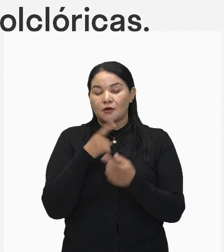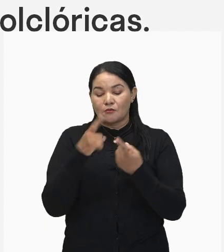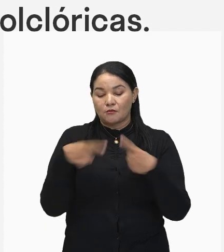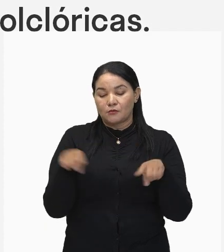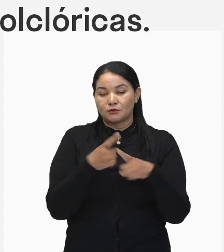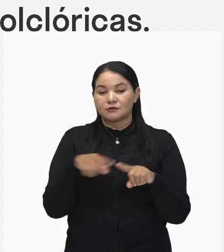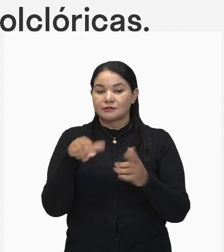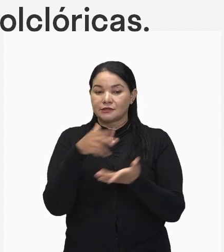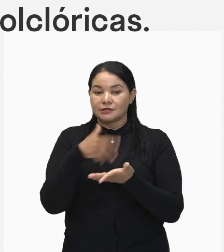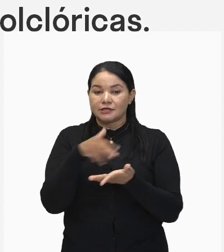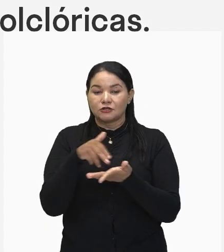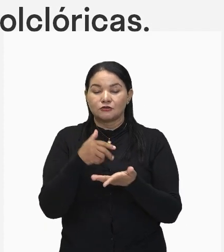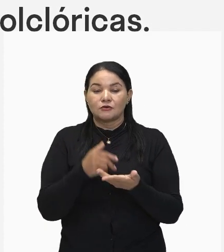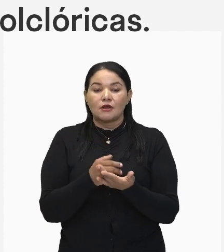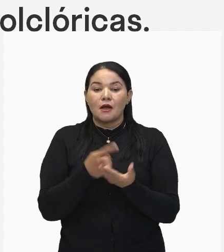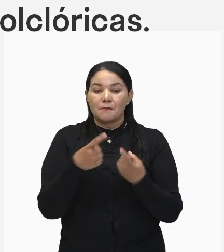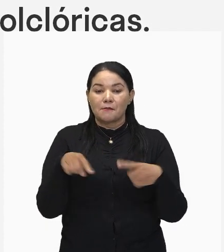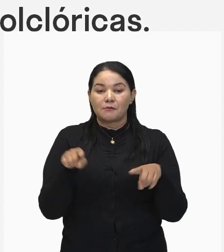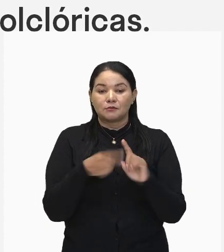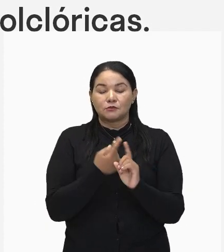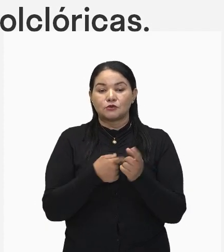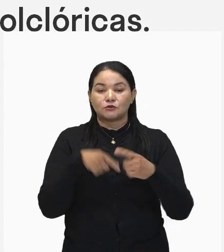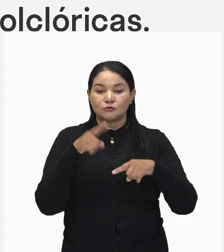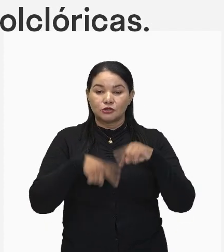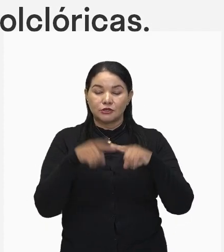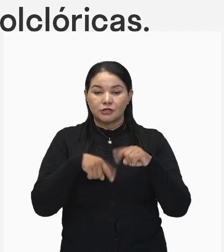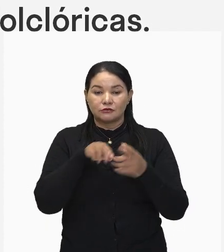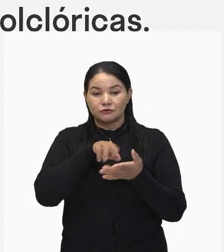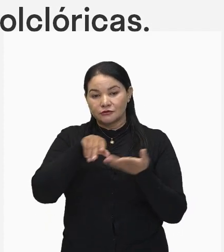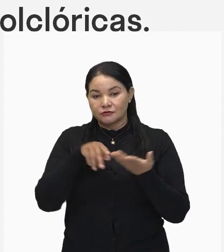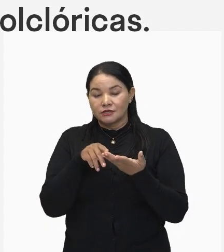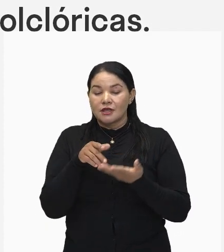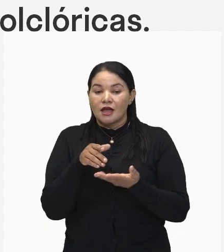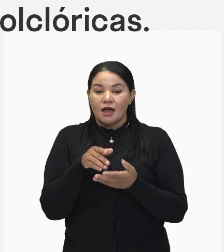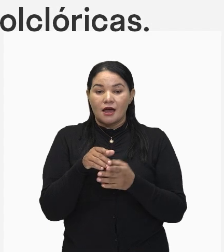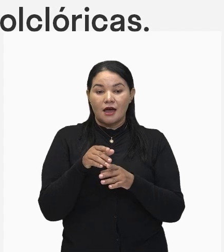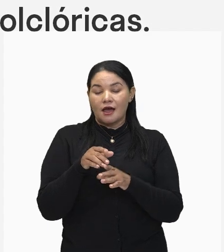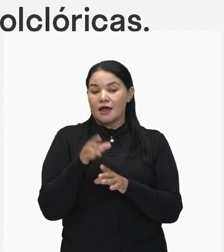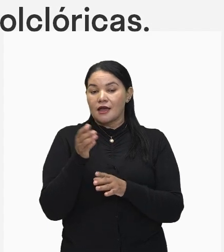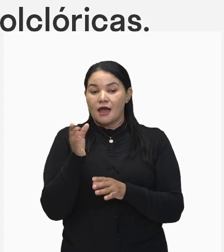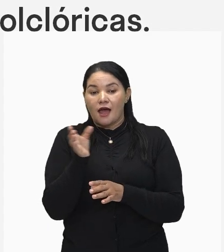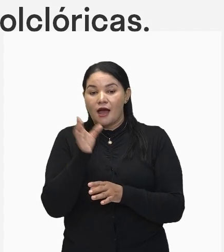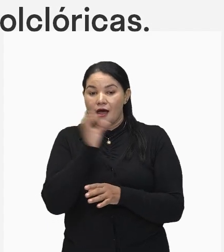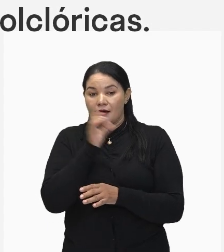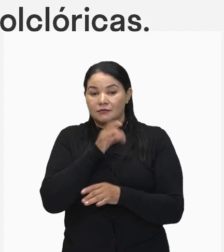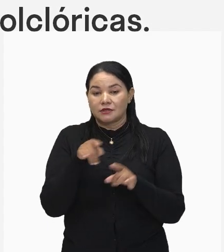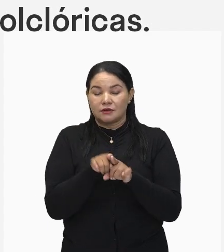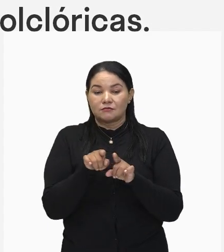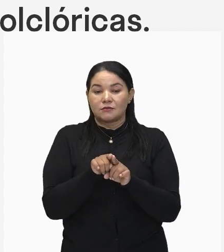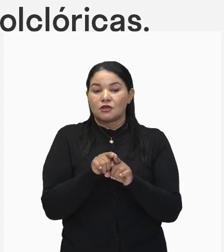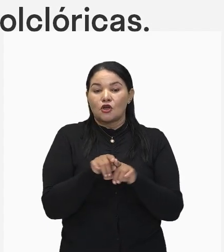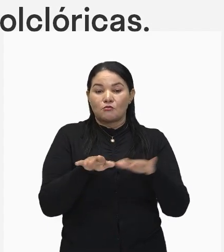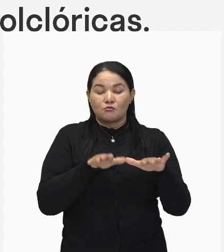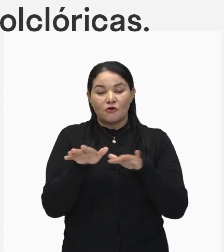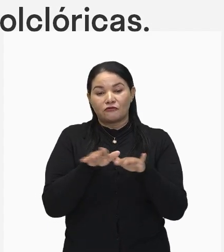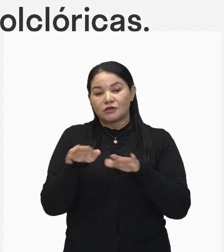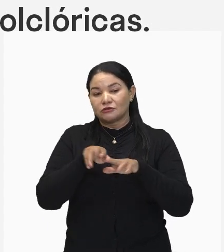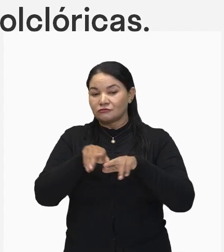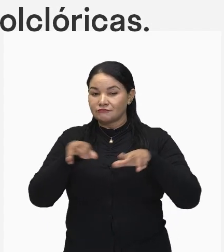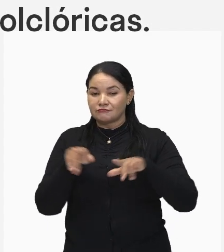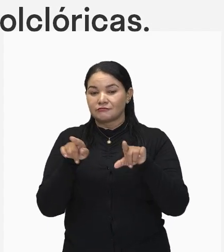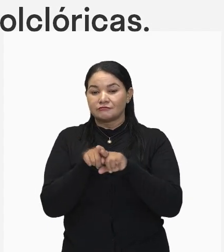música tocada por instrumentos de sopro, ritmo acelerado, movimento acrobático, inserção de elementos de outras